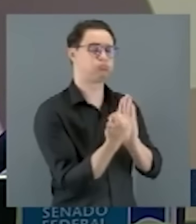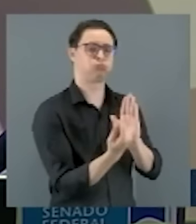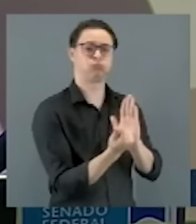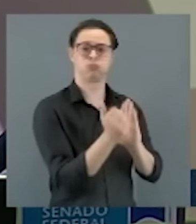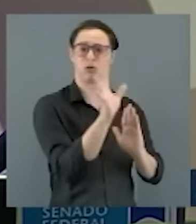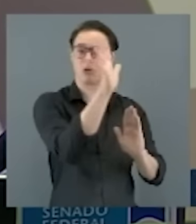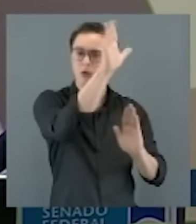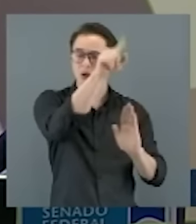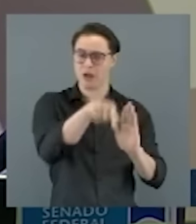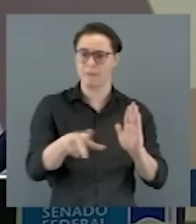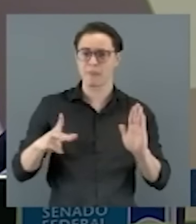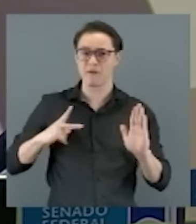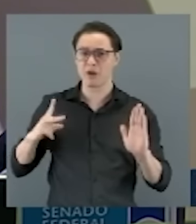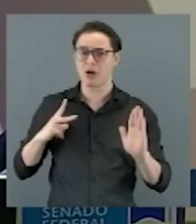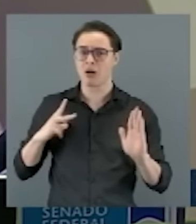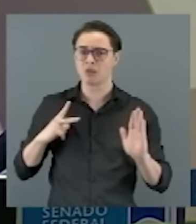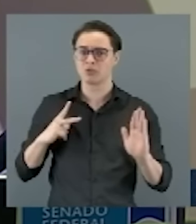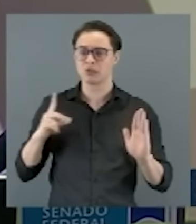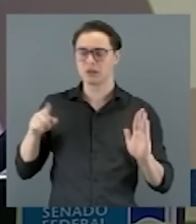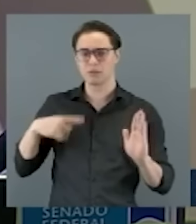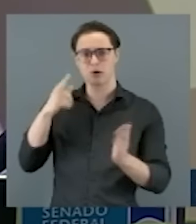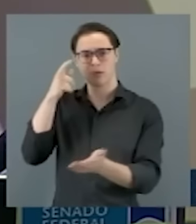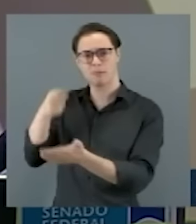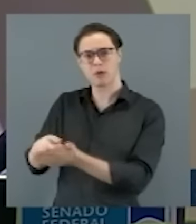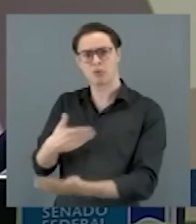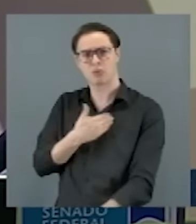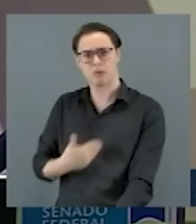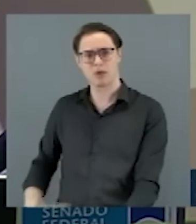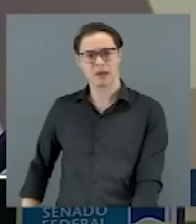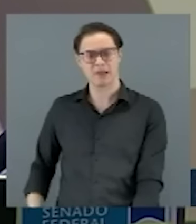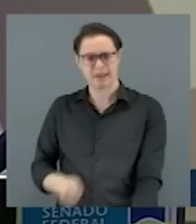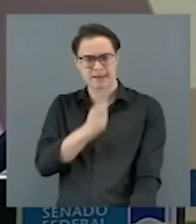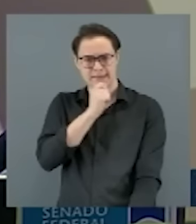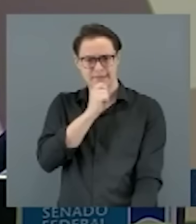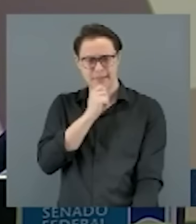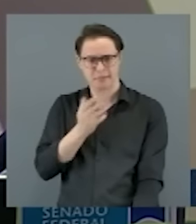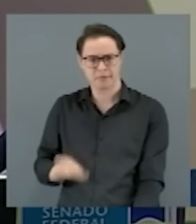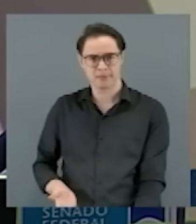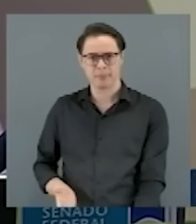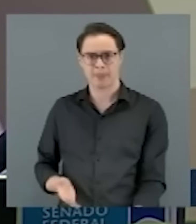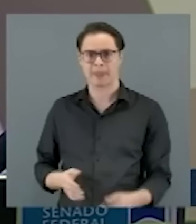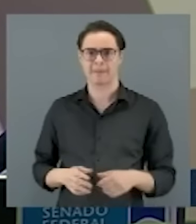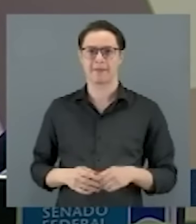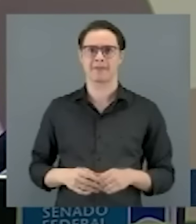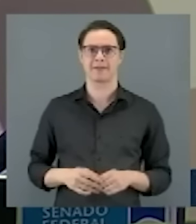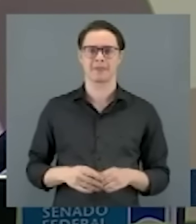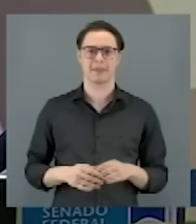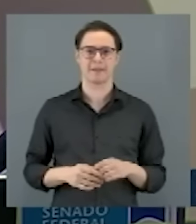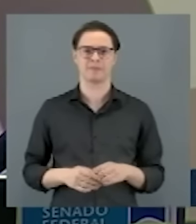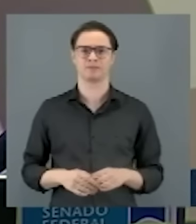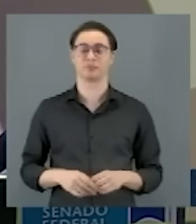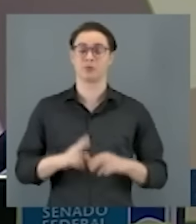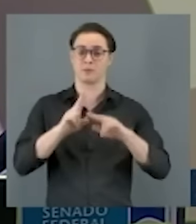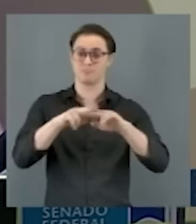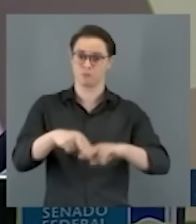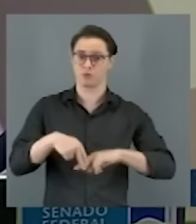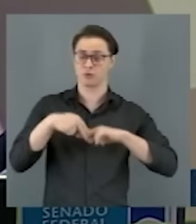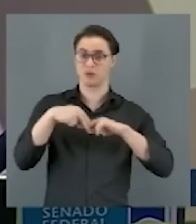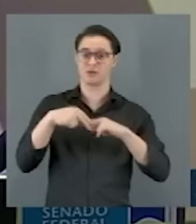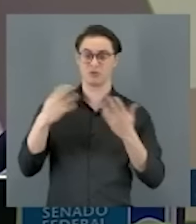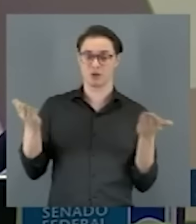seguro privado, e depois ainda é obrigado a custear o segundo seguro. Por isso a